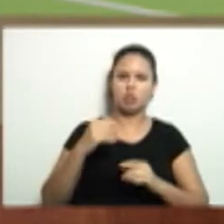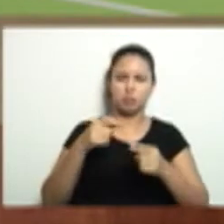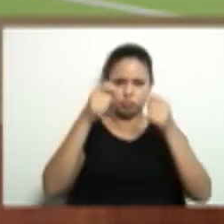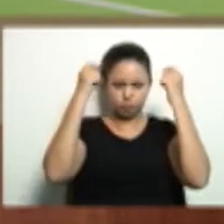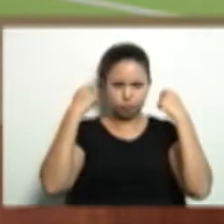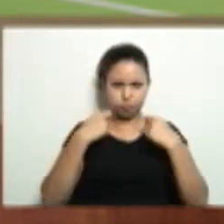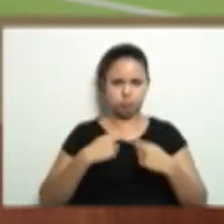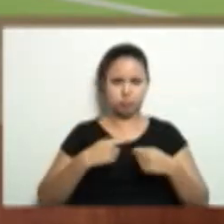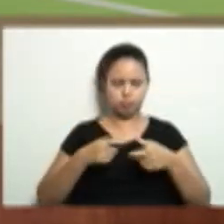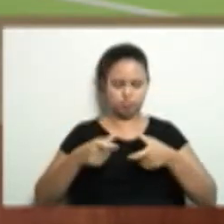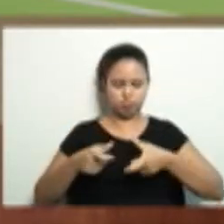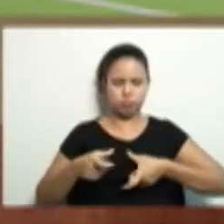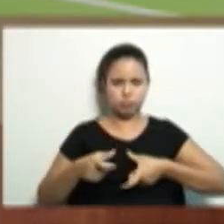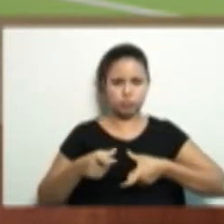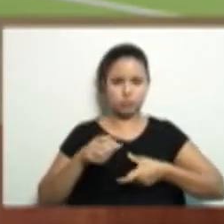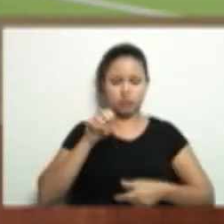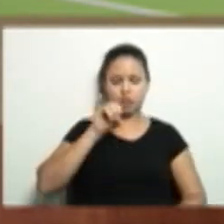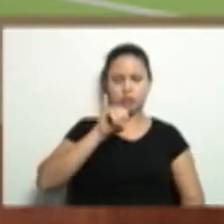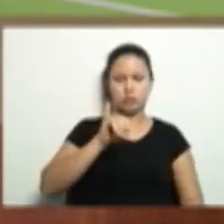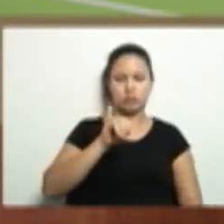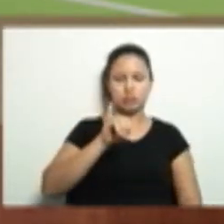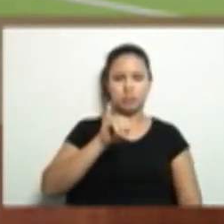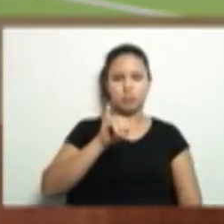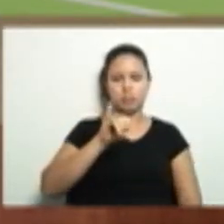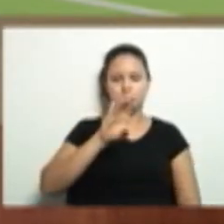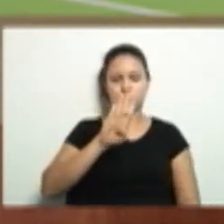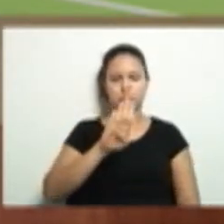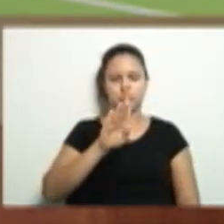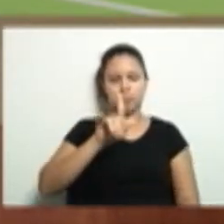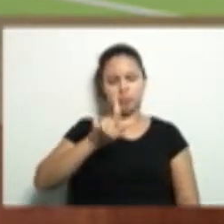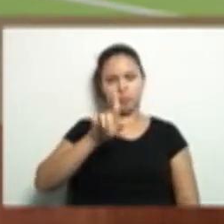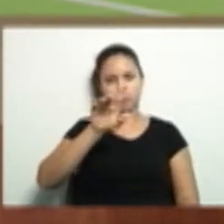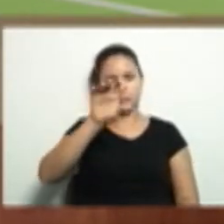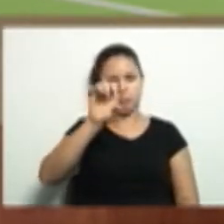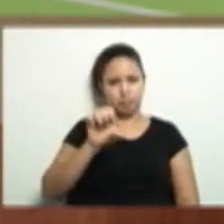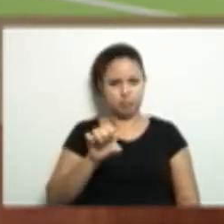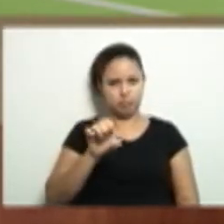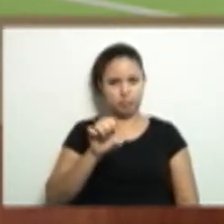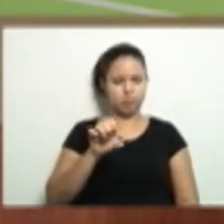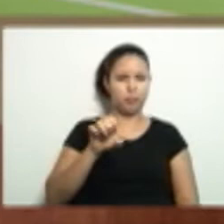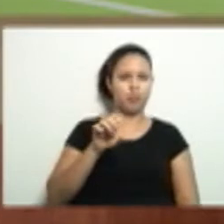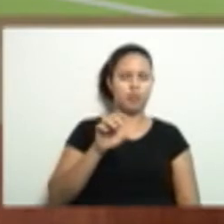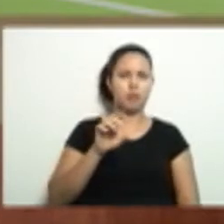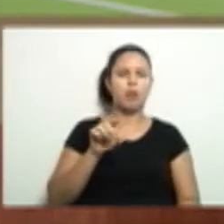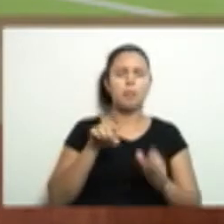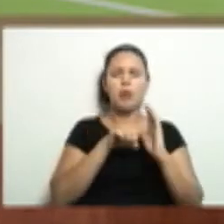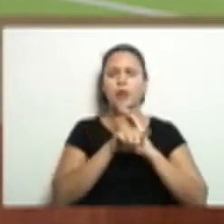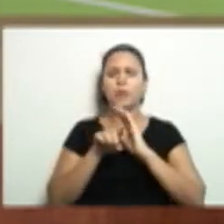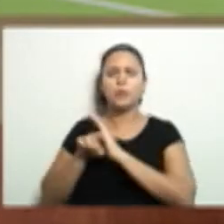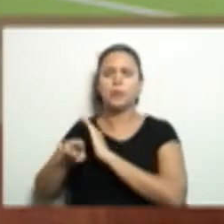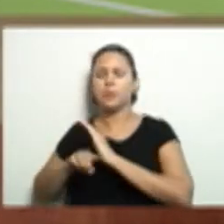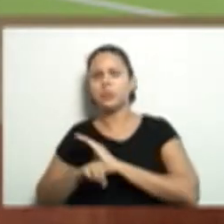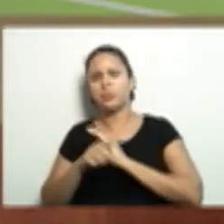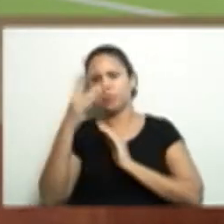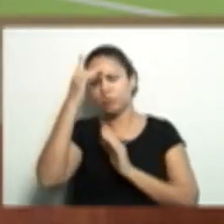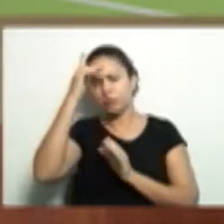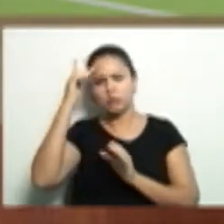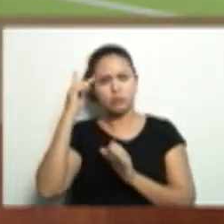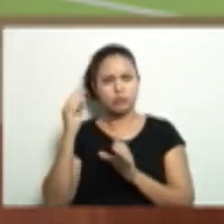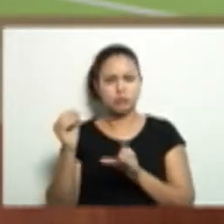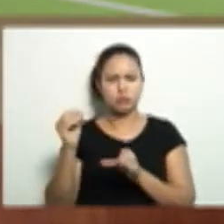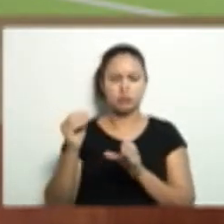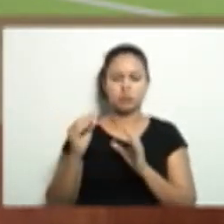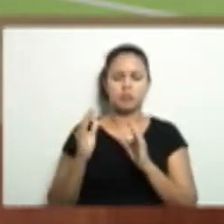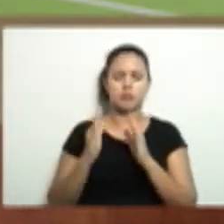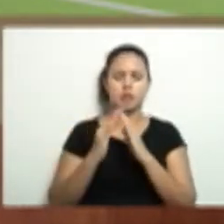censo, uma contagem populacional, um censo agropecuário, é a partir dessa resposta de vocês que eles